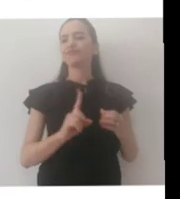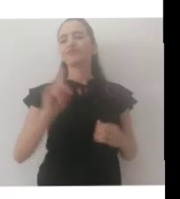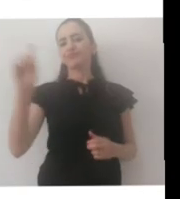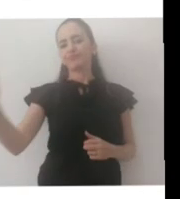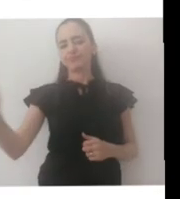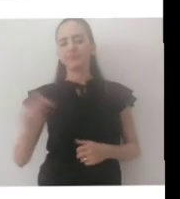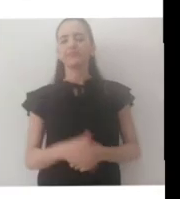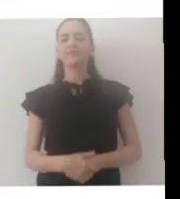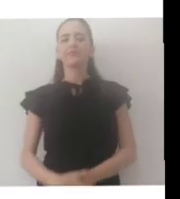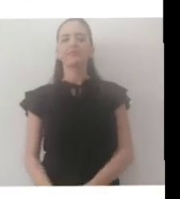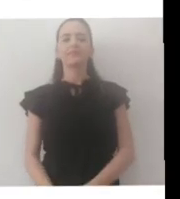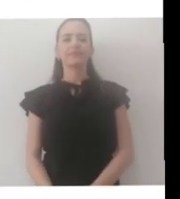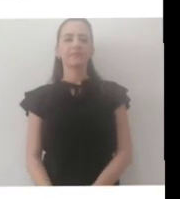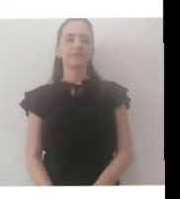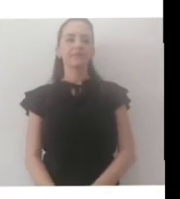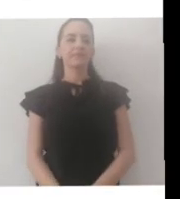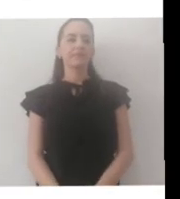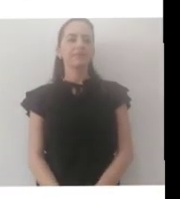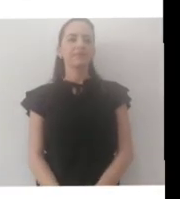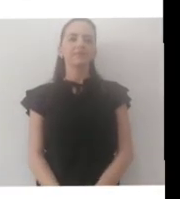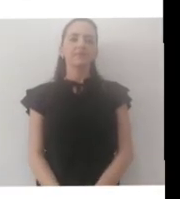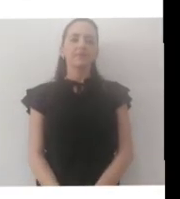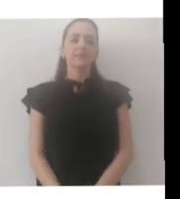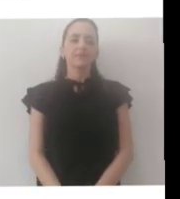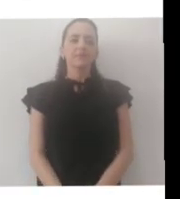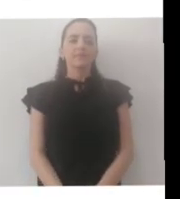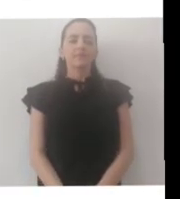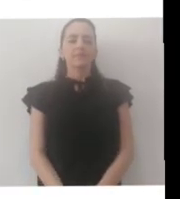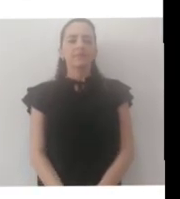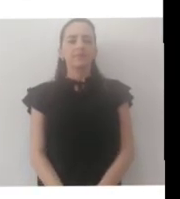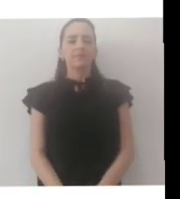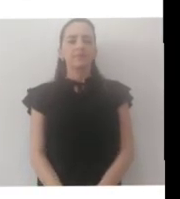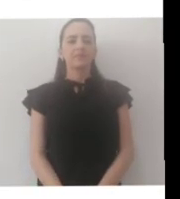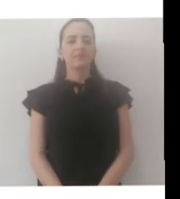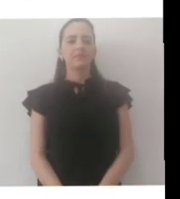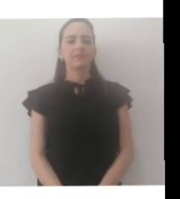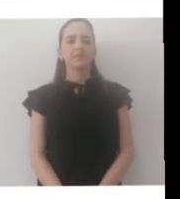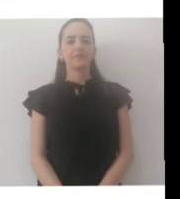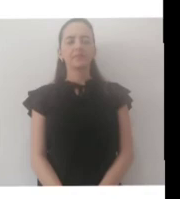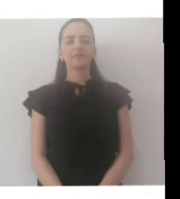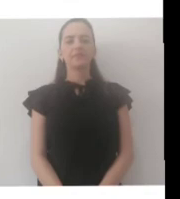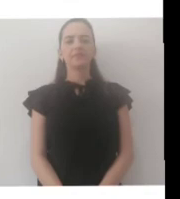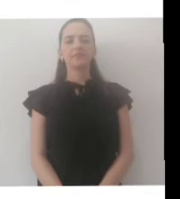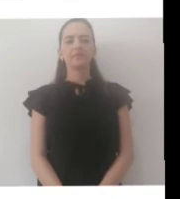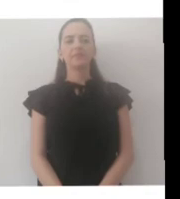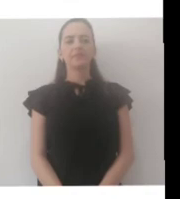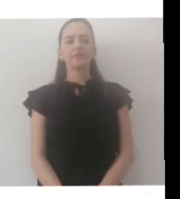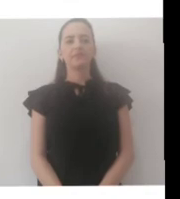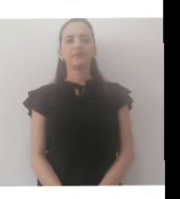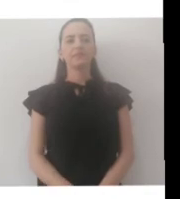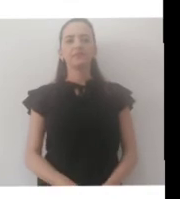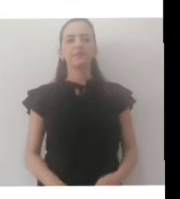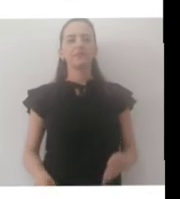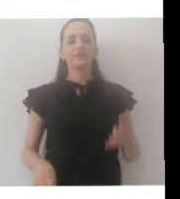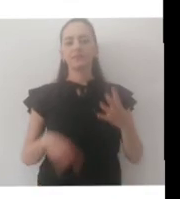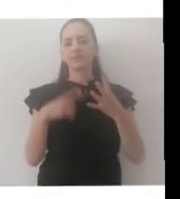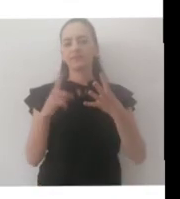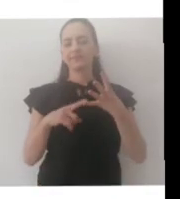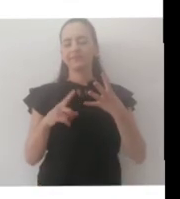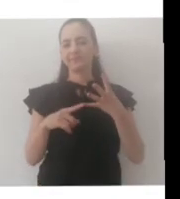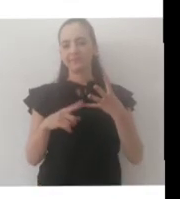punição, que é a questão de ser retirada do grupo. temporariamente ou